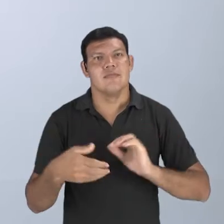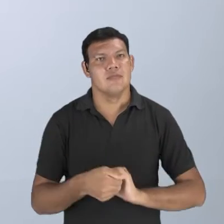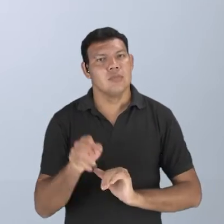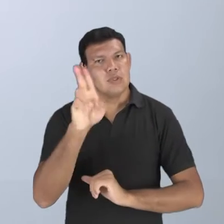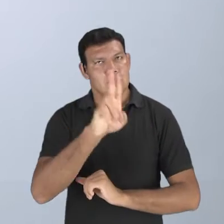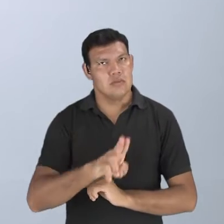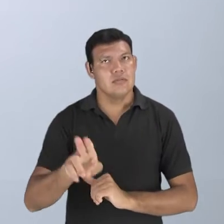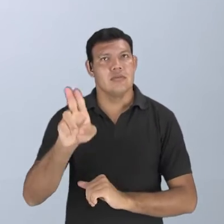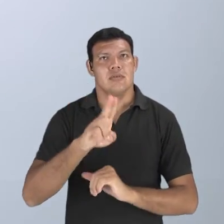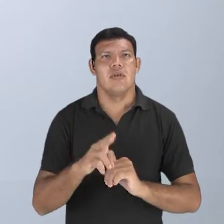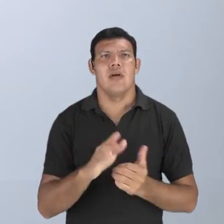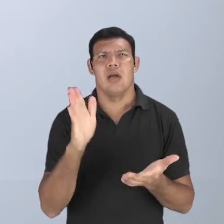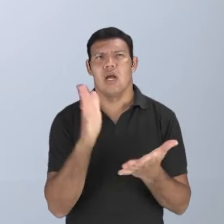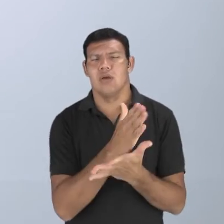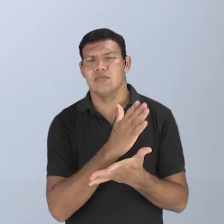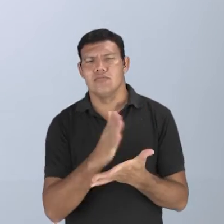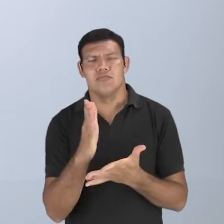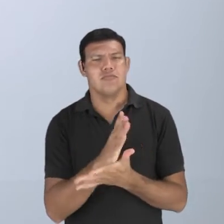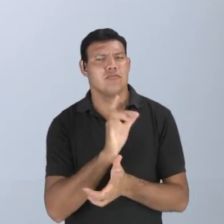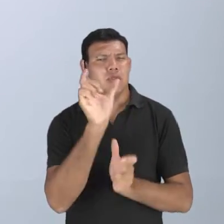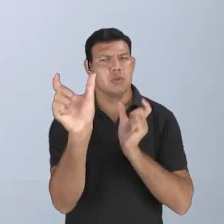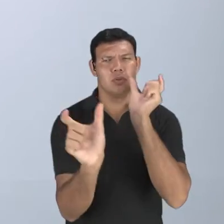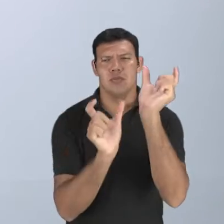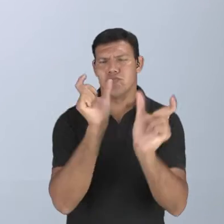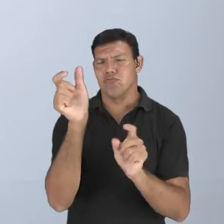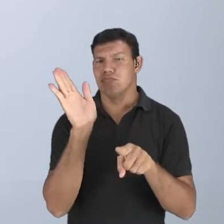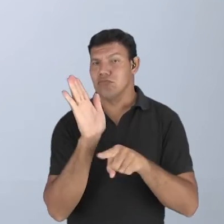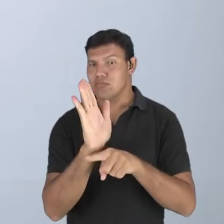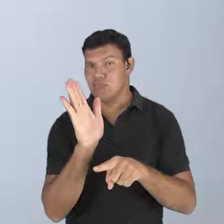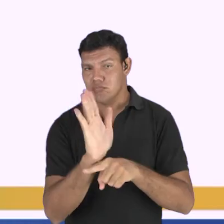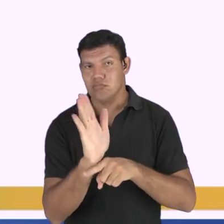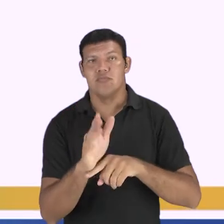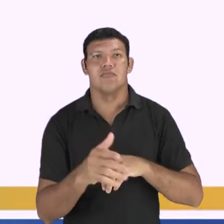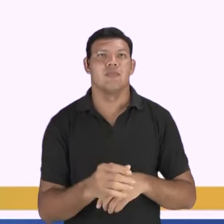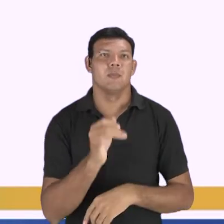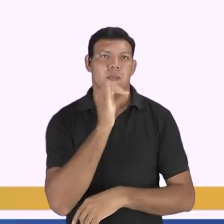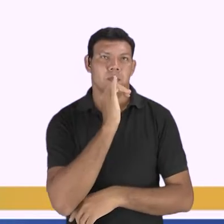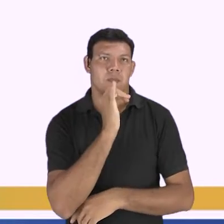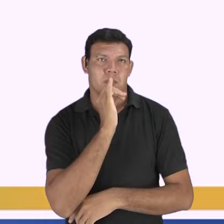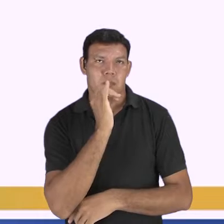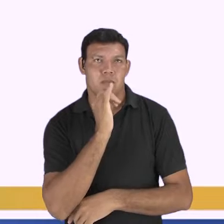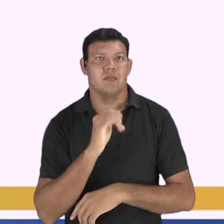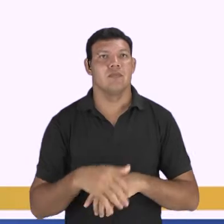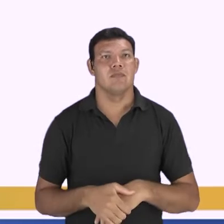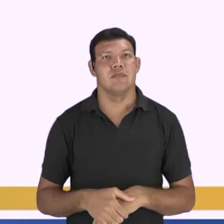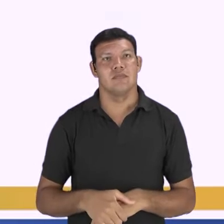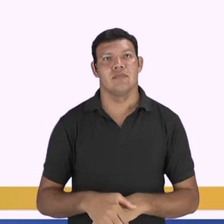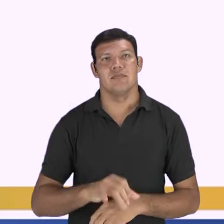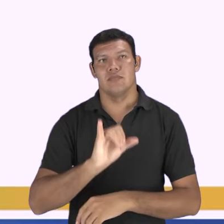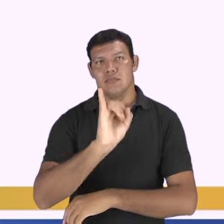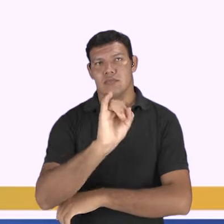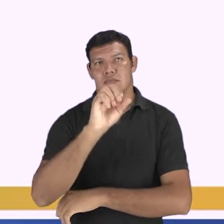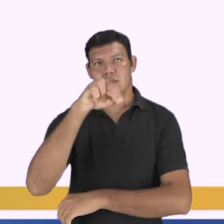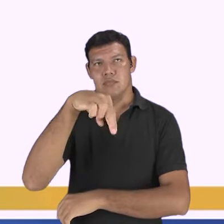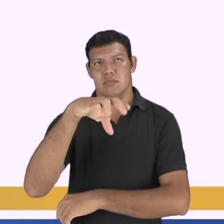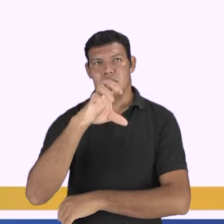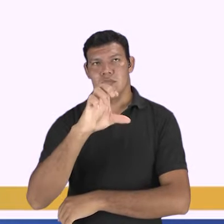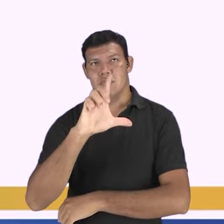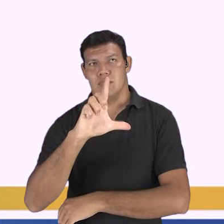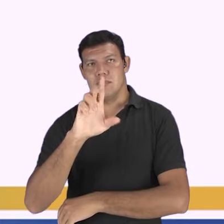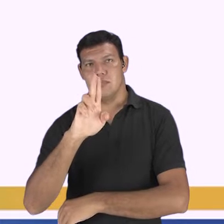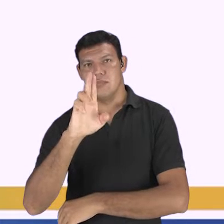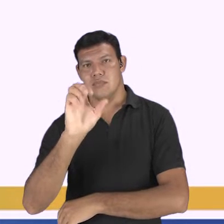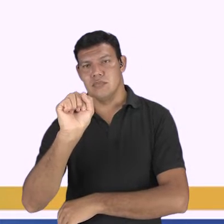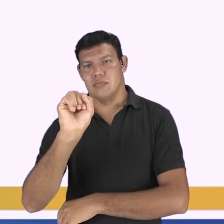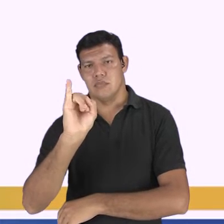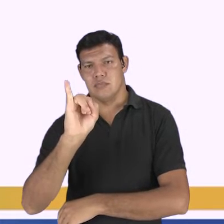utilizar alguns operadores que vão me auxiliar nisso aí. Como, por exemplo, ele colocou ali o inclusive. Né? Inclusive,